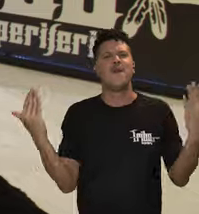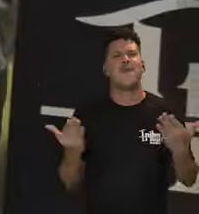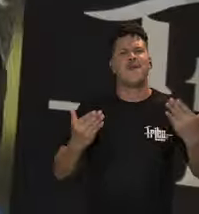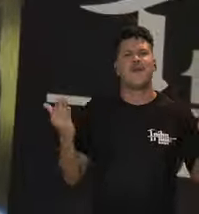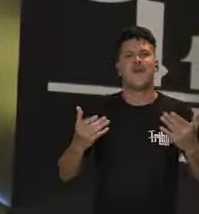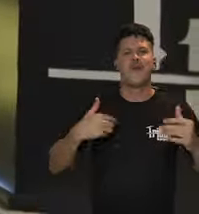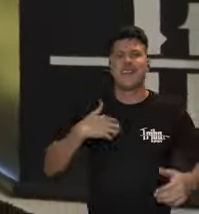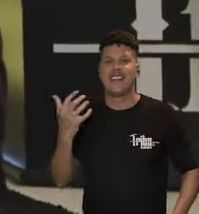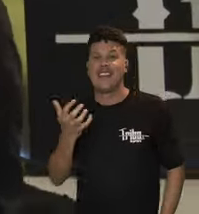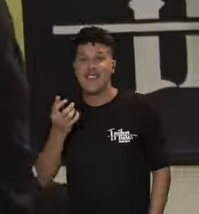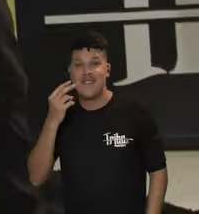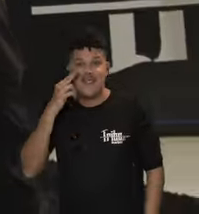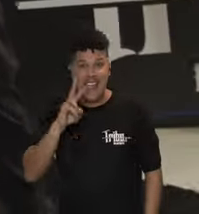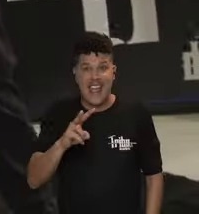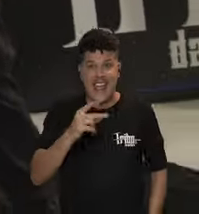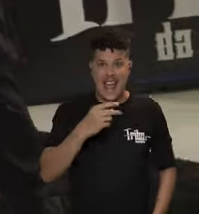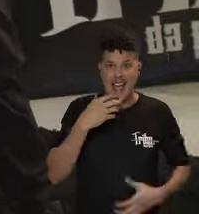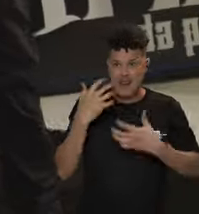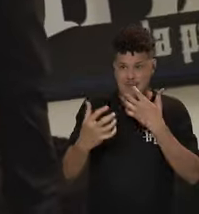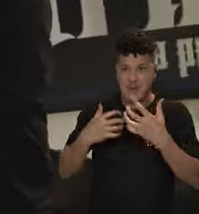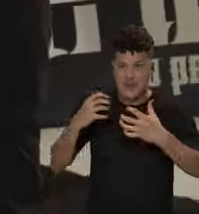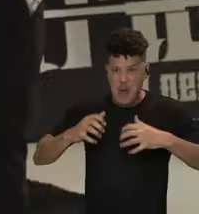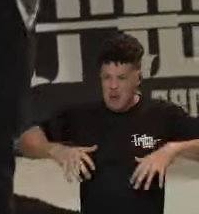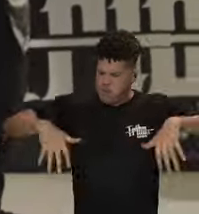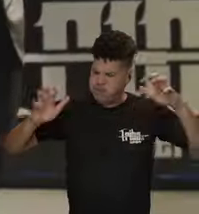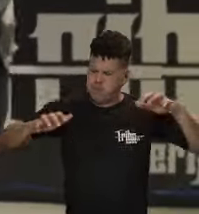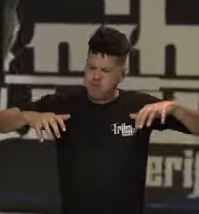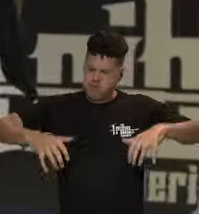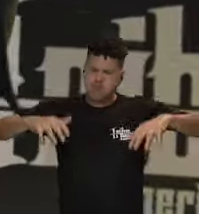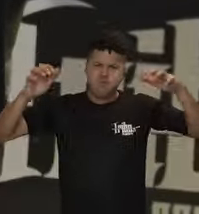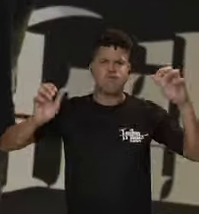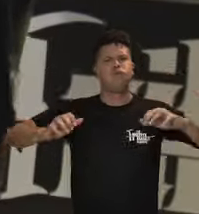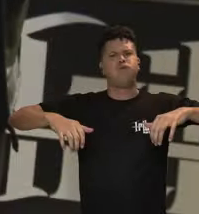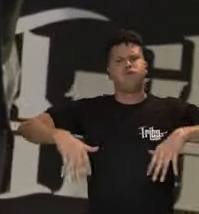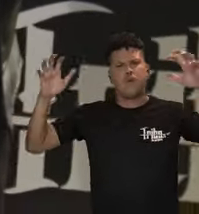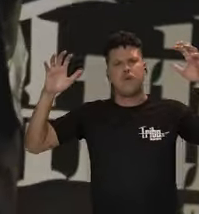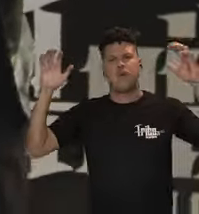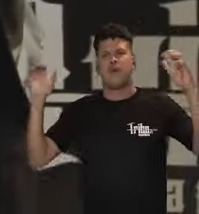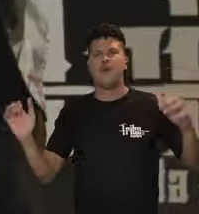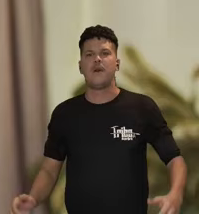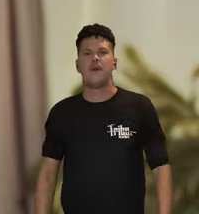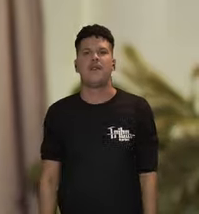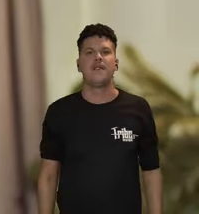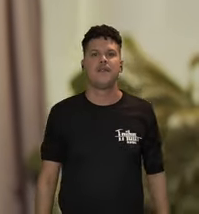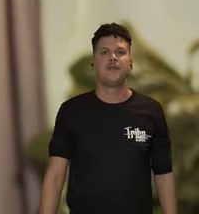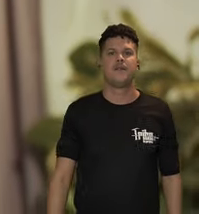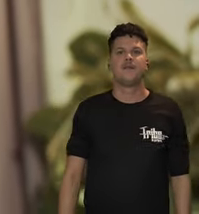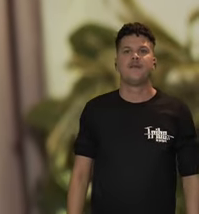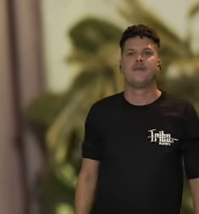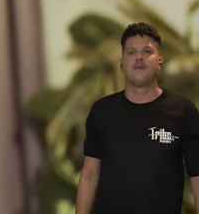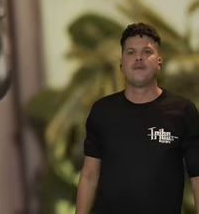Hoje eu quero ver esses cara preta queimar. Esses cara preta